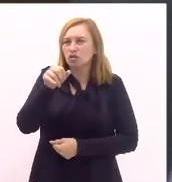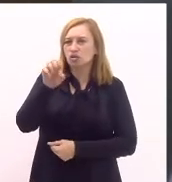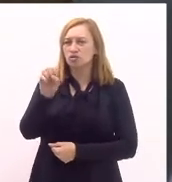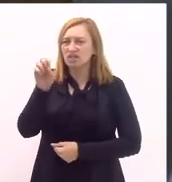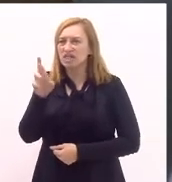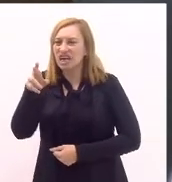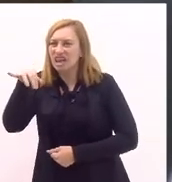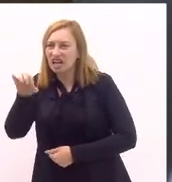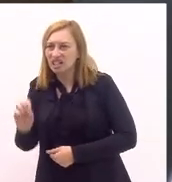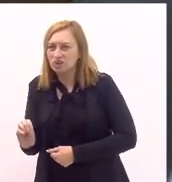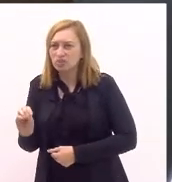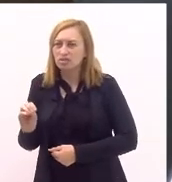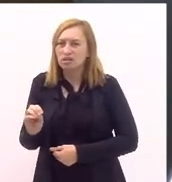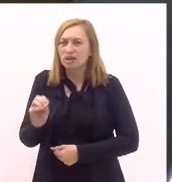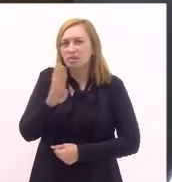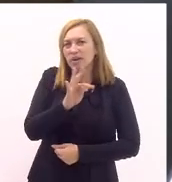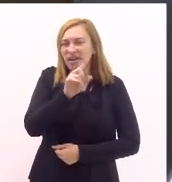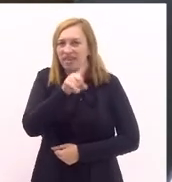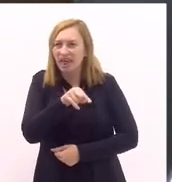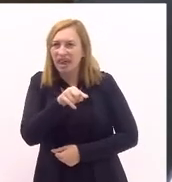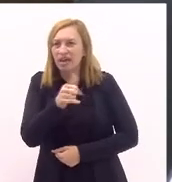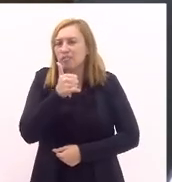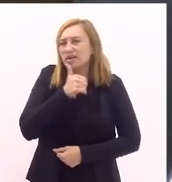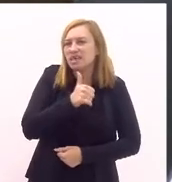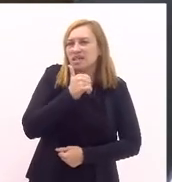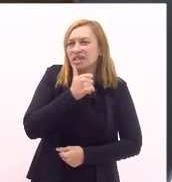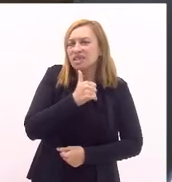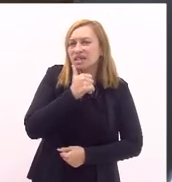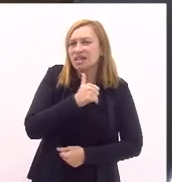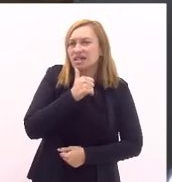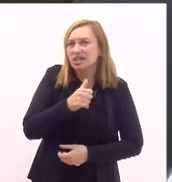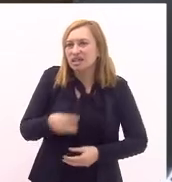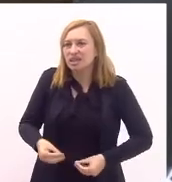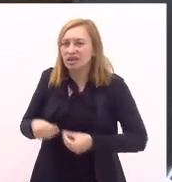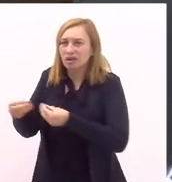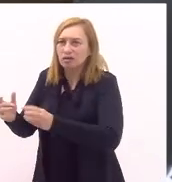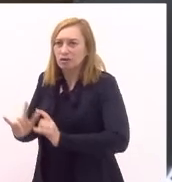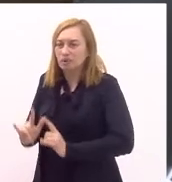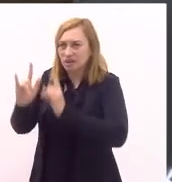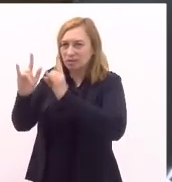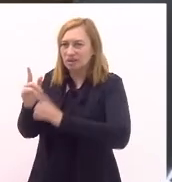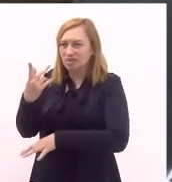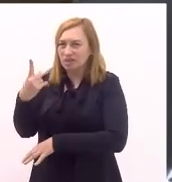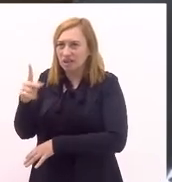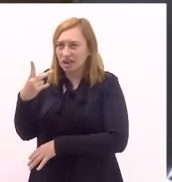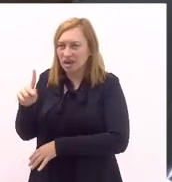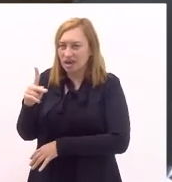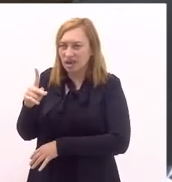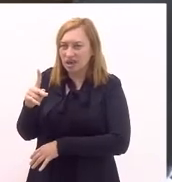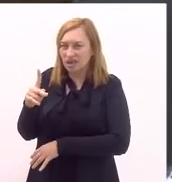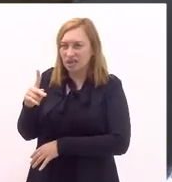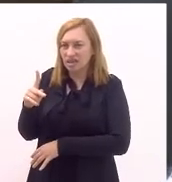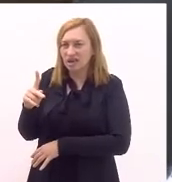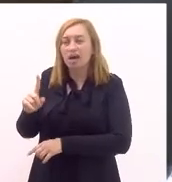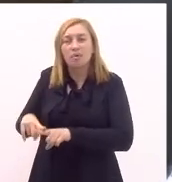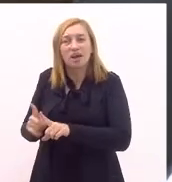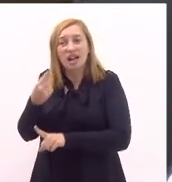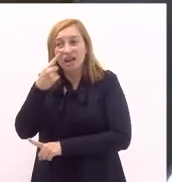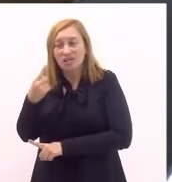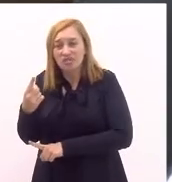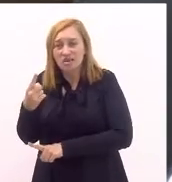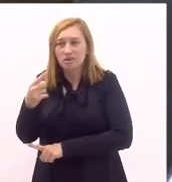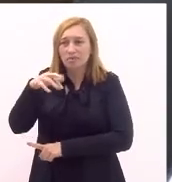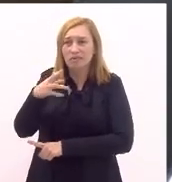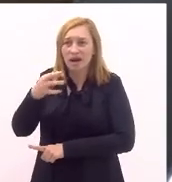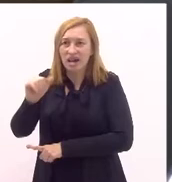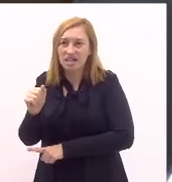e Bené menina entregava a roupa no apartamento dela o apartamento dele mas lá ela via